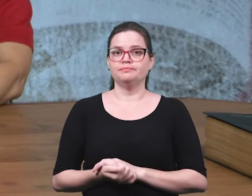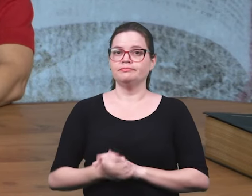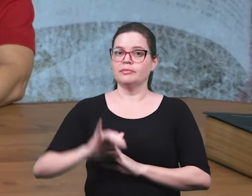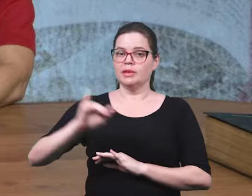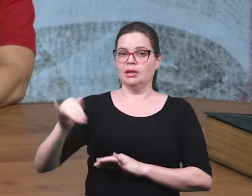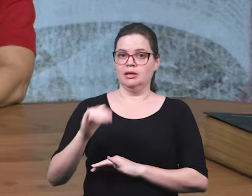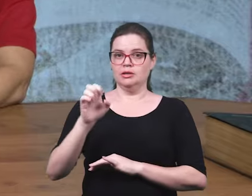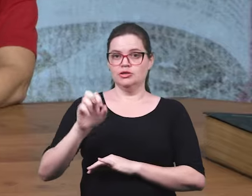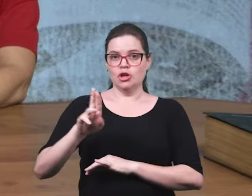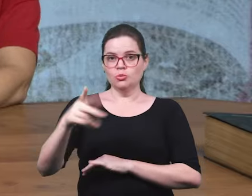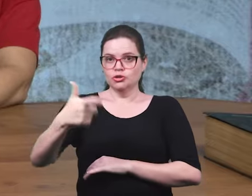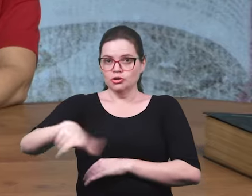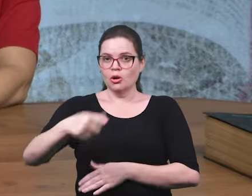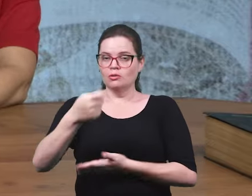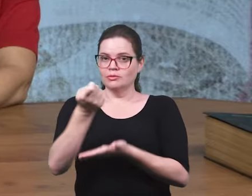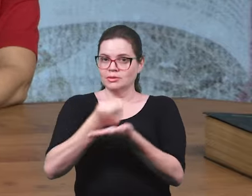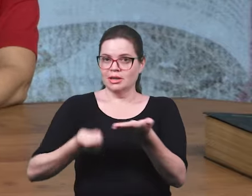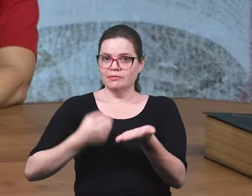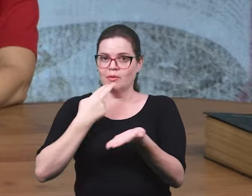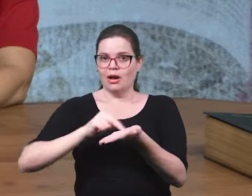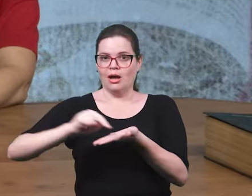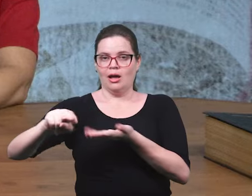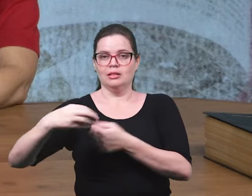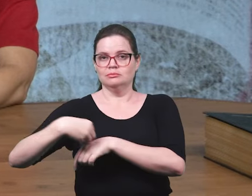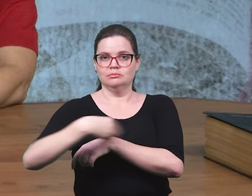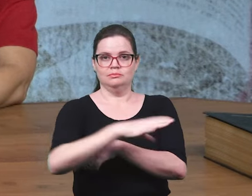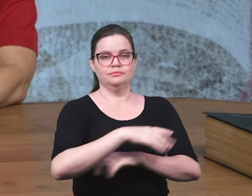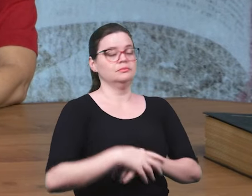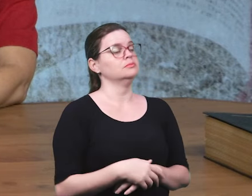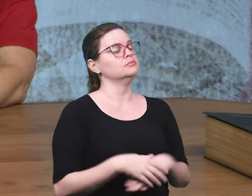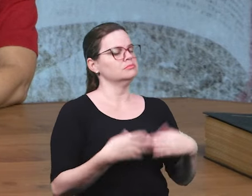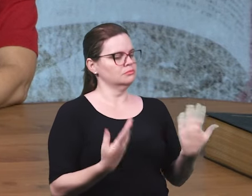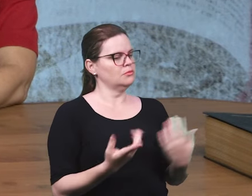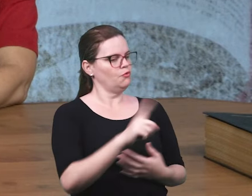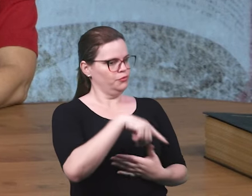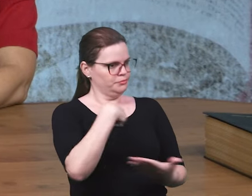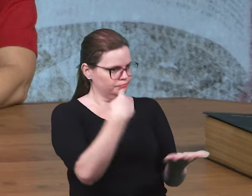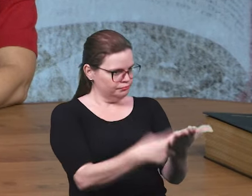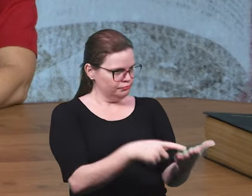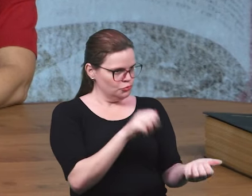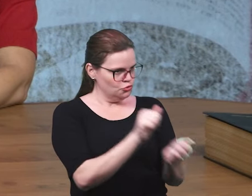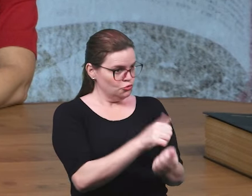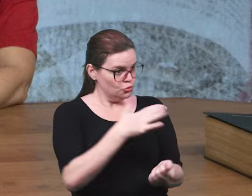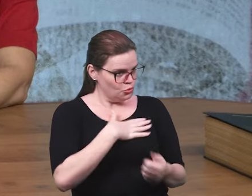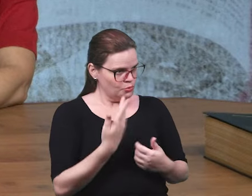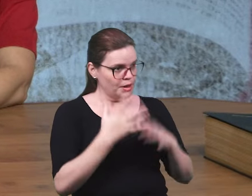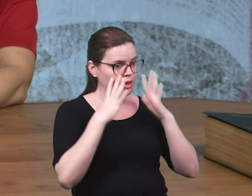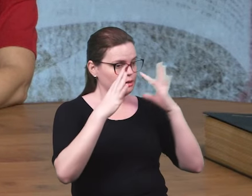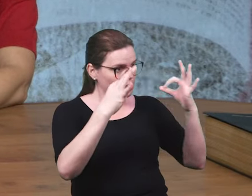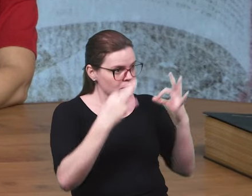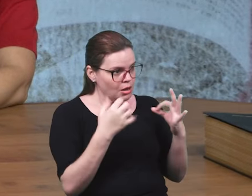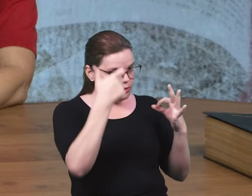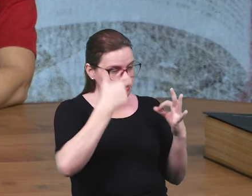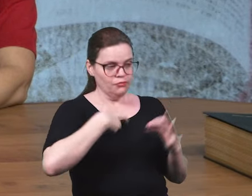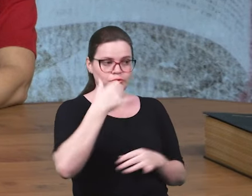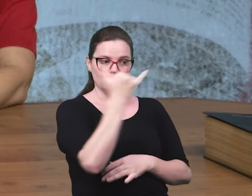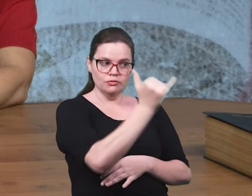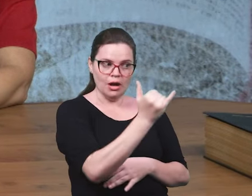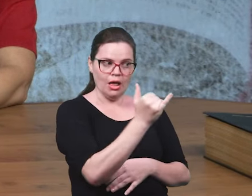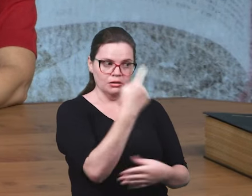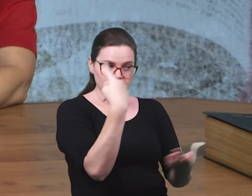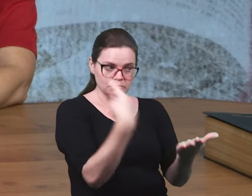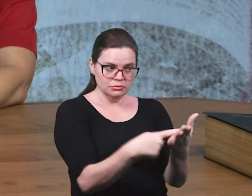lhes escreveu outra carta, dizendo: se sois meus e ouvirdes a minha voz, tomai